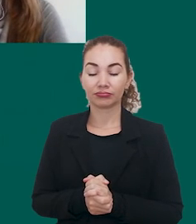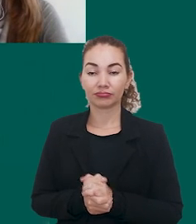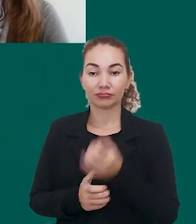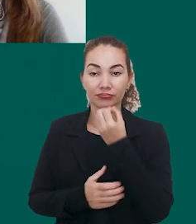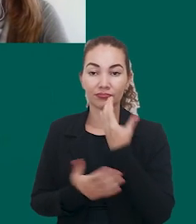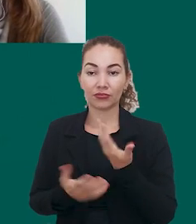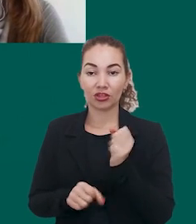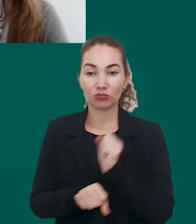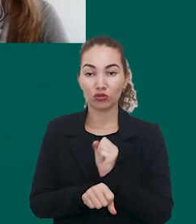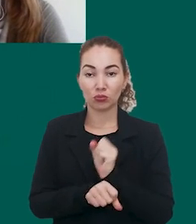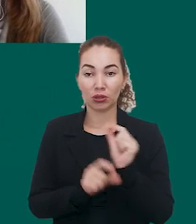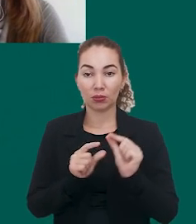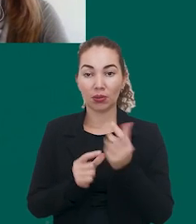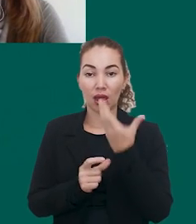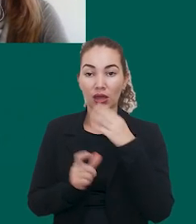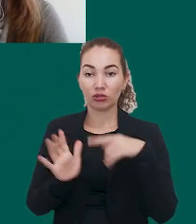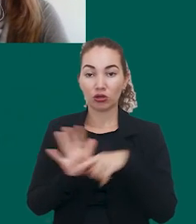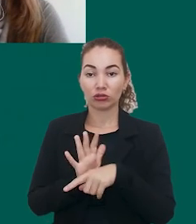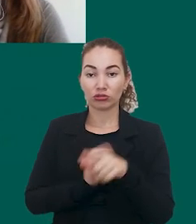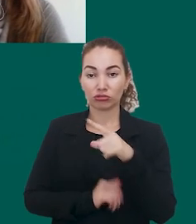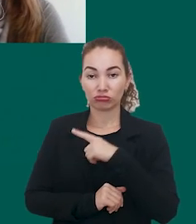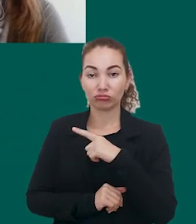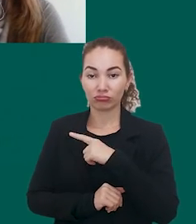Vamos esperar, que eu acho que ela tinha uma questão.